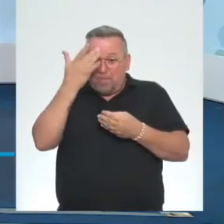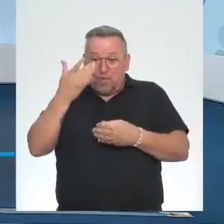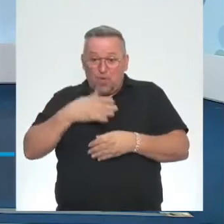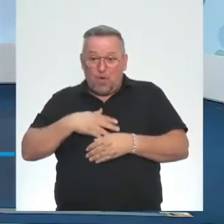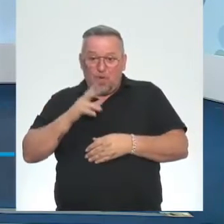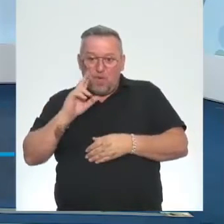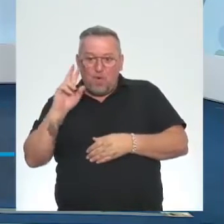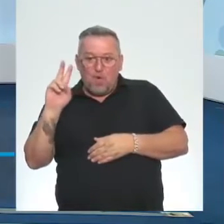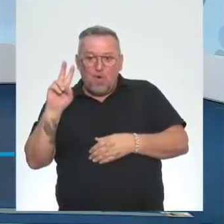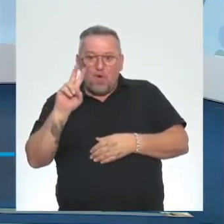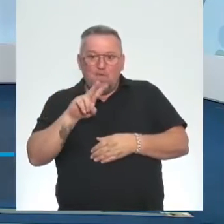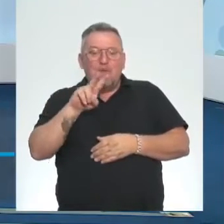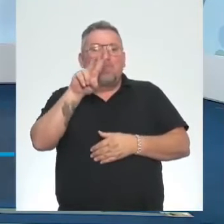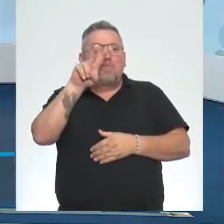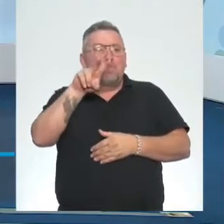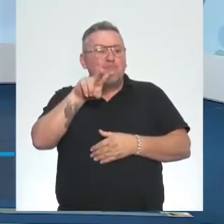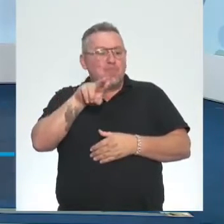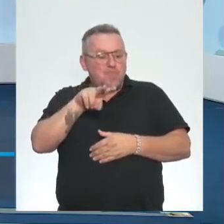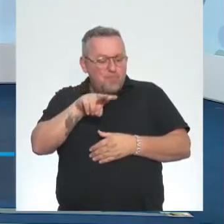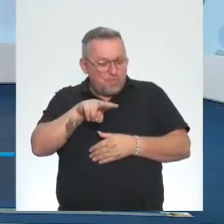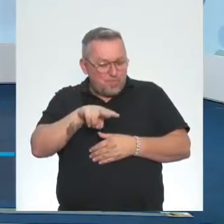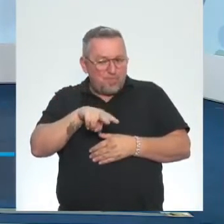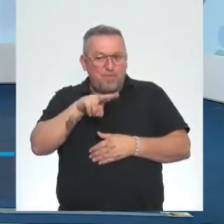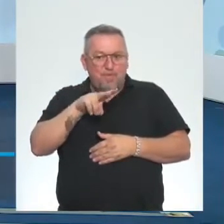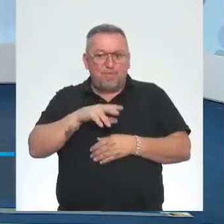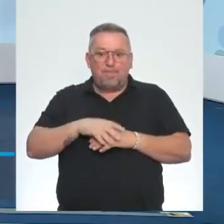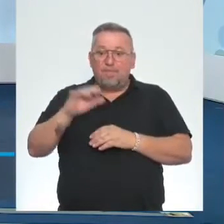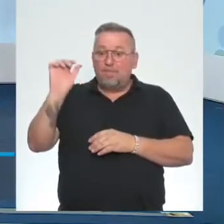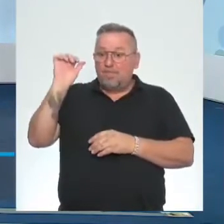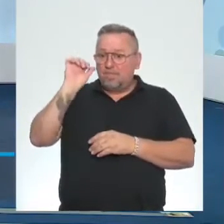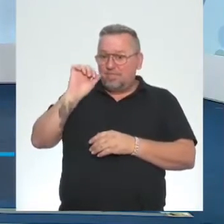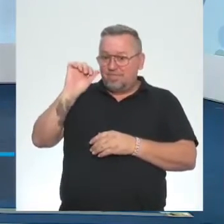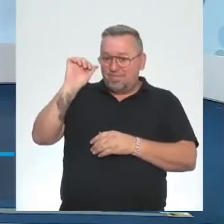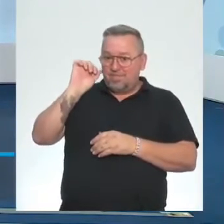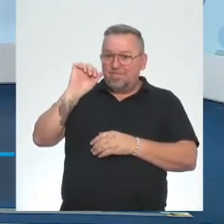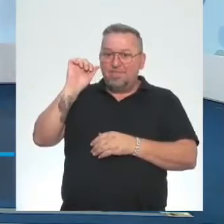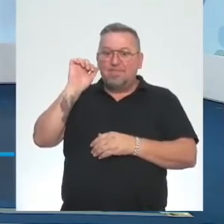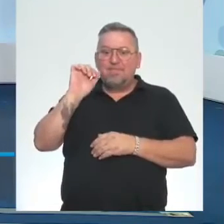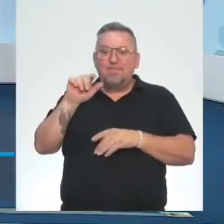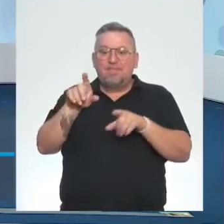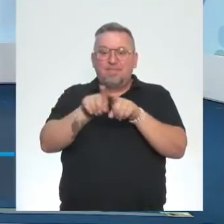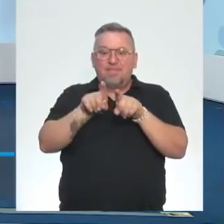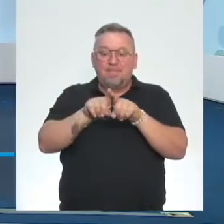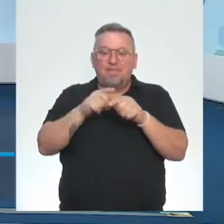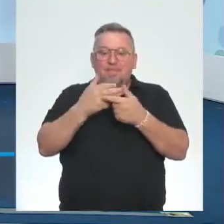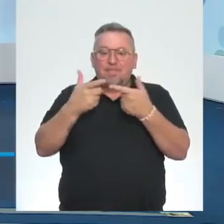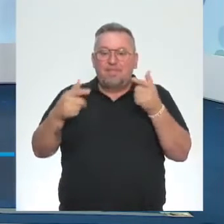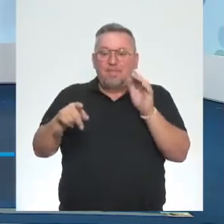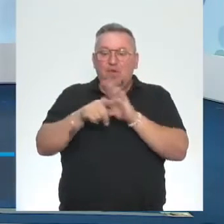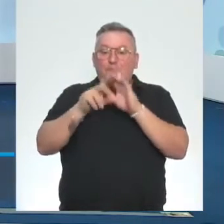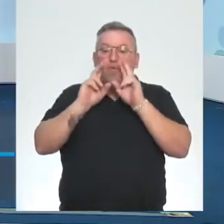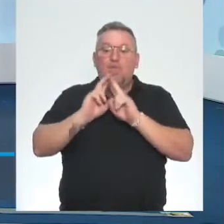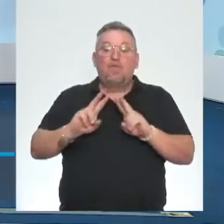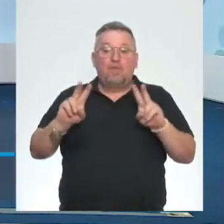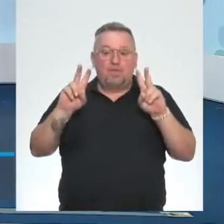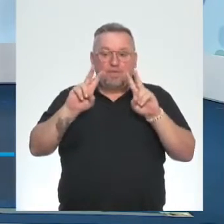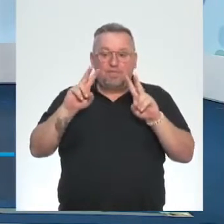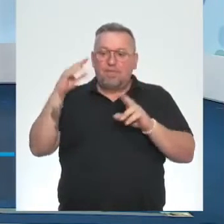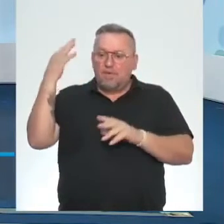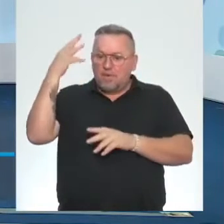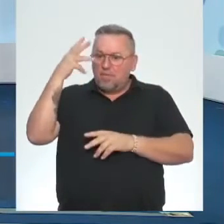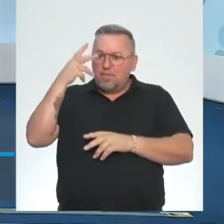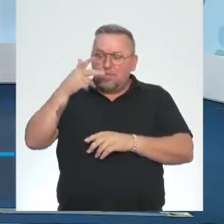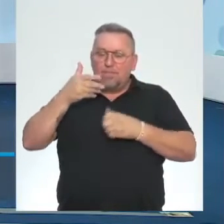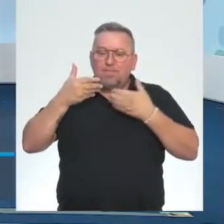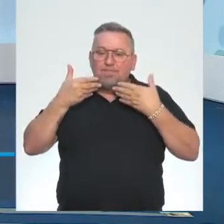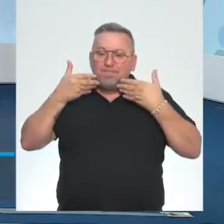né, Vi? Se você trabalhar com... Esteticamente, mulheres, né, de maneira geral, tem muito essa questão do visual. É beleza, estética é